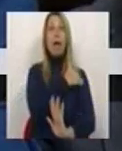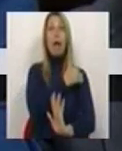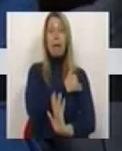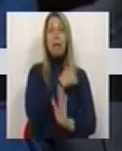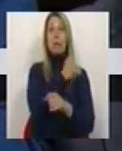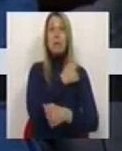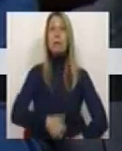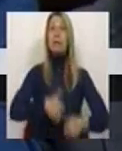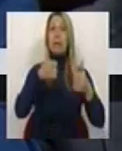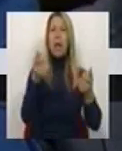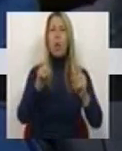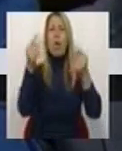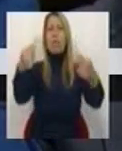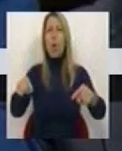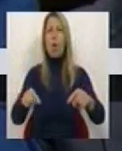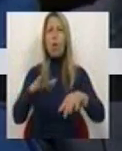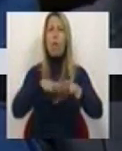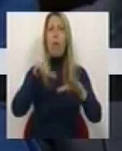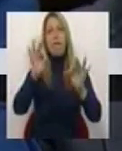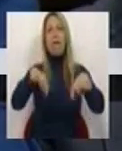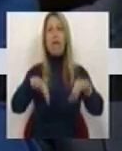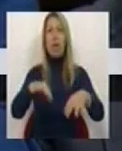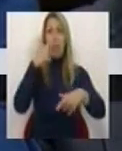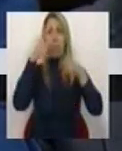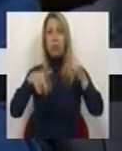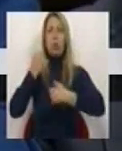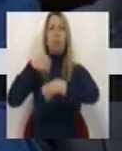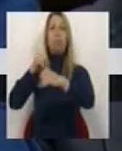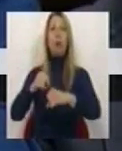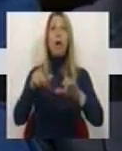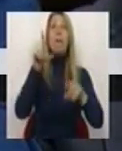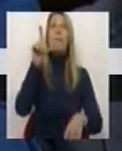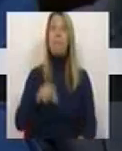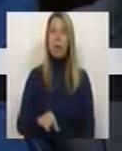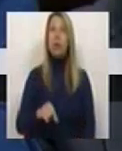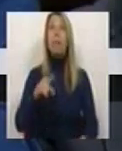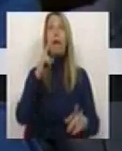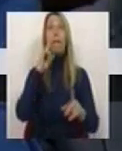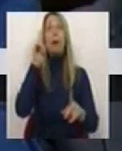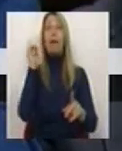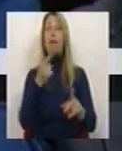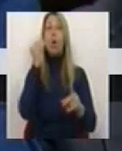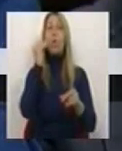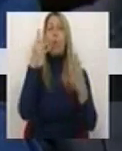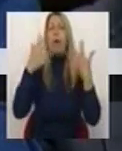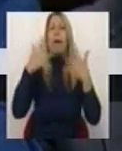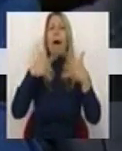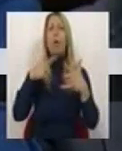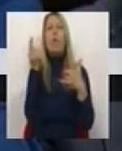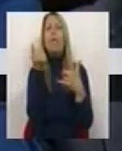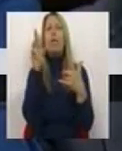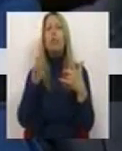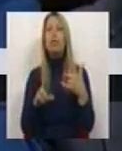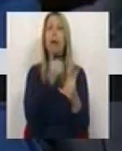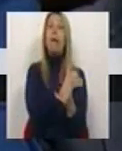não só para acabar com o balcão dos despejos, mas para rever também a forma como é calculada a renda das casas.